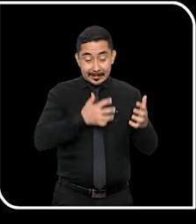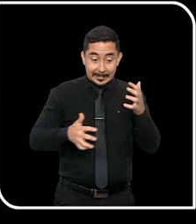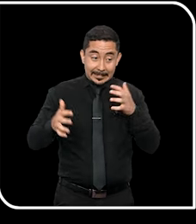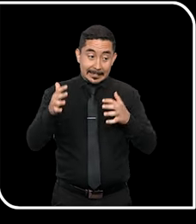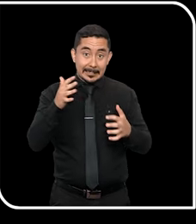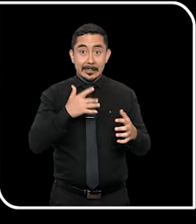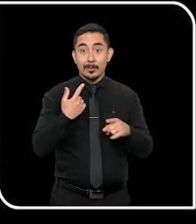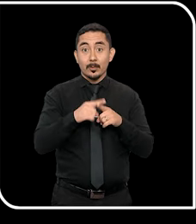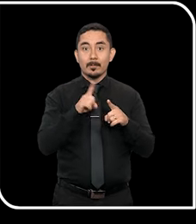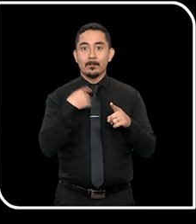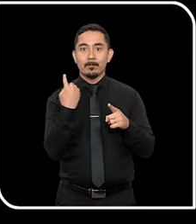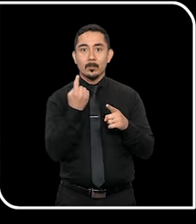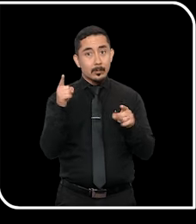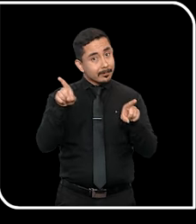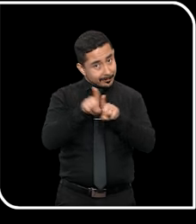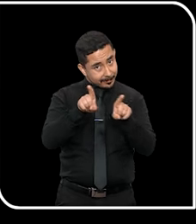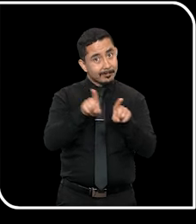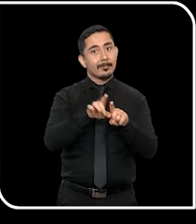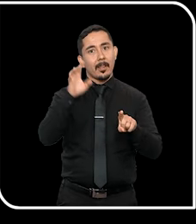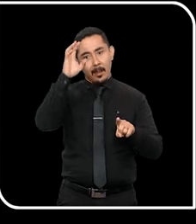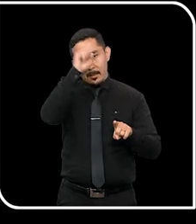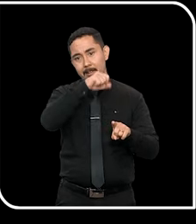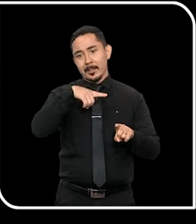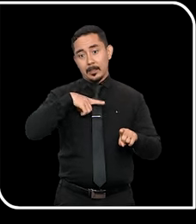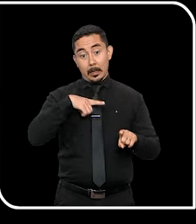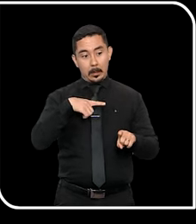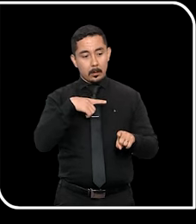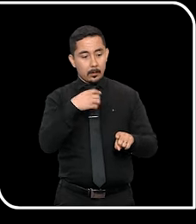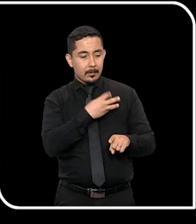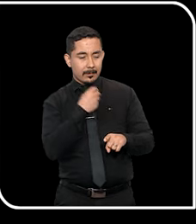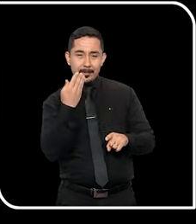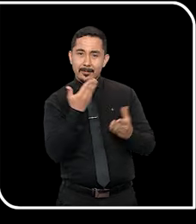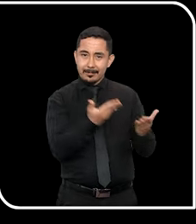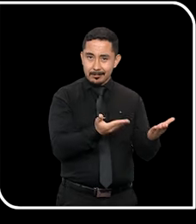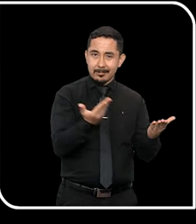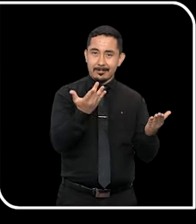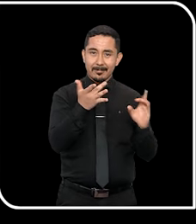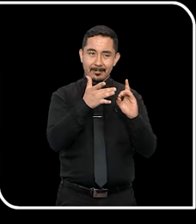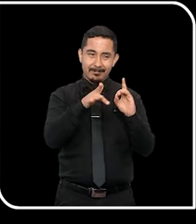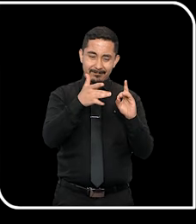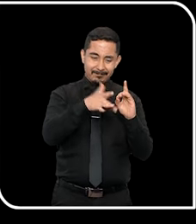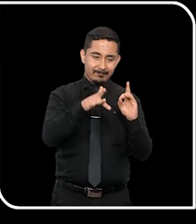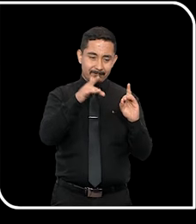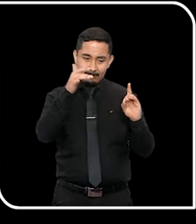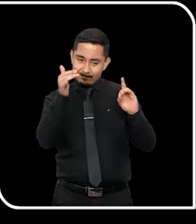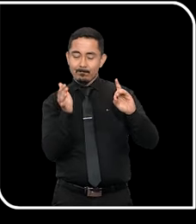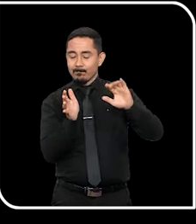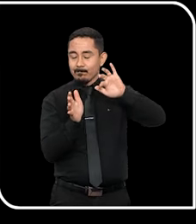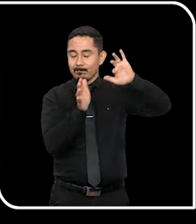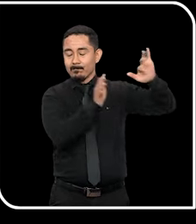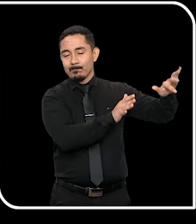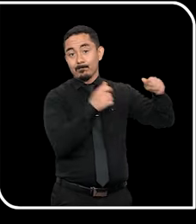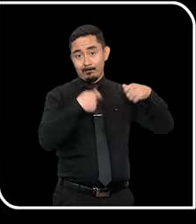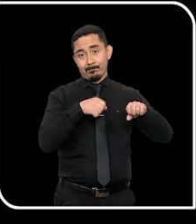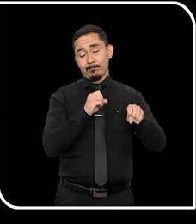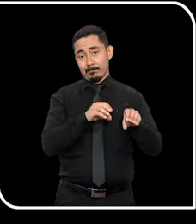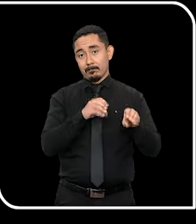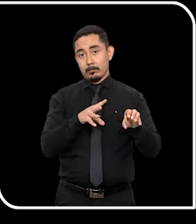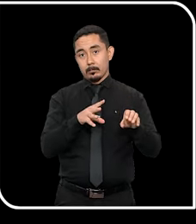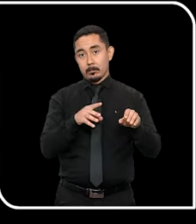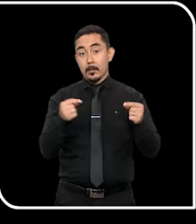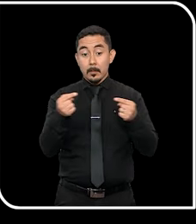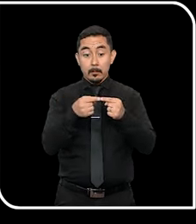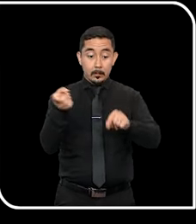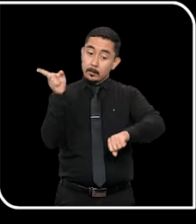gente porque nós também estamos aprendendo a criar filhos antic capacitistas eh é na prática que a gente